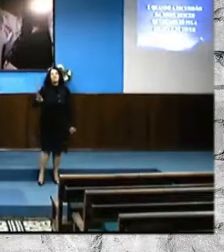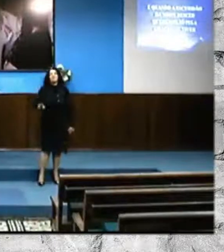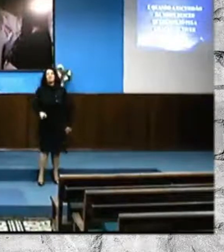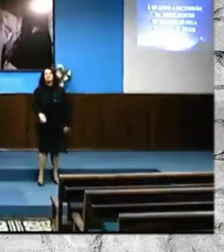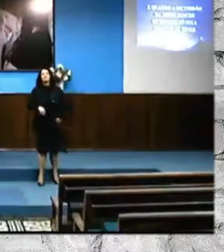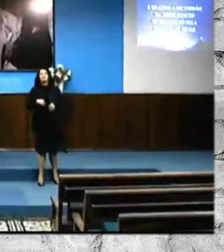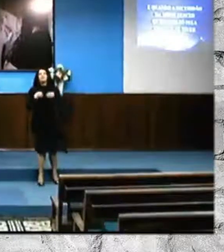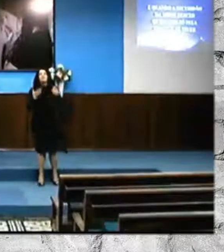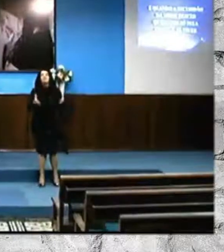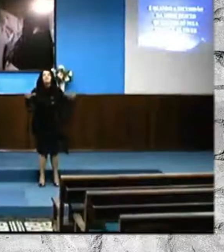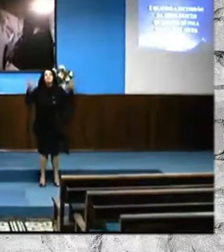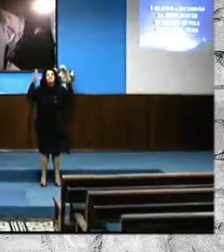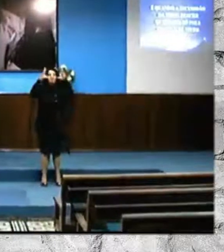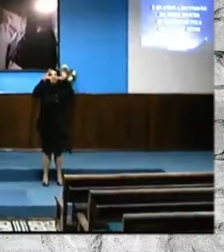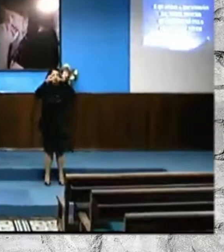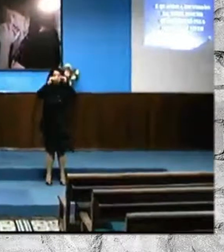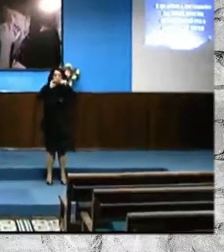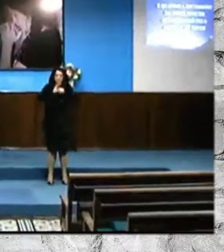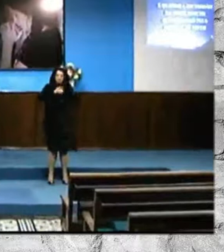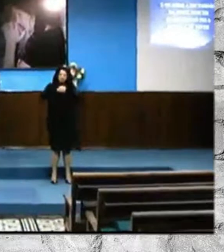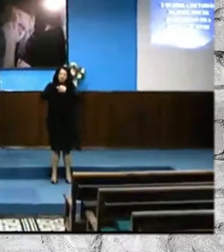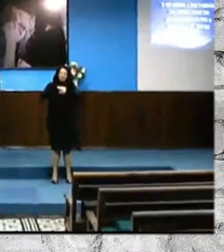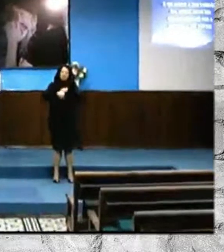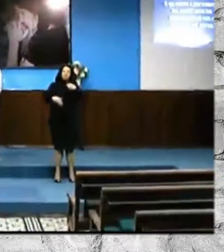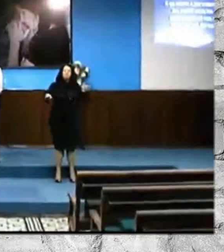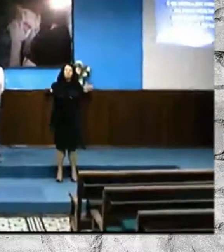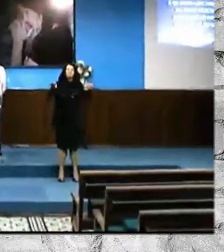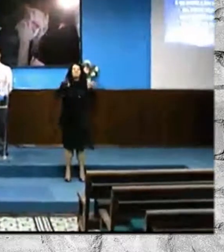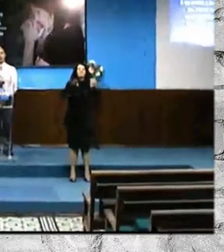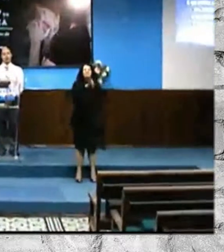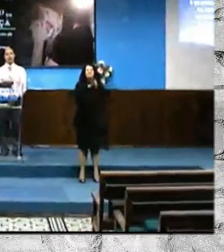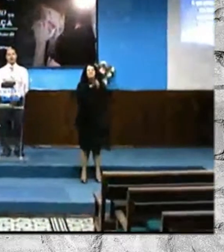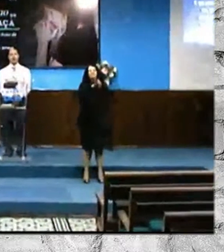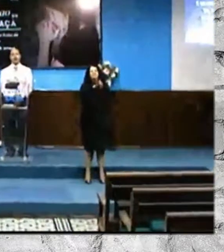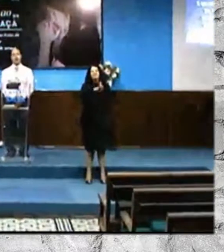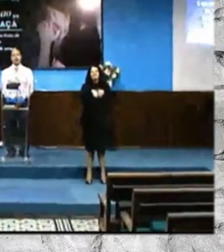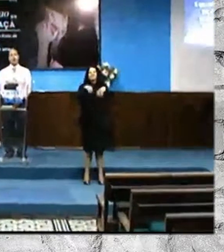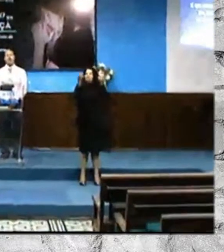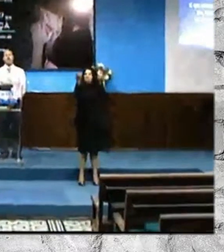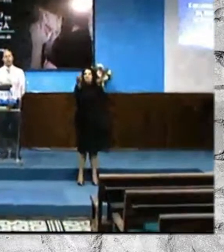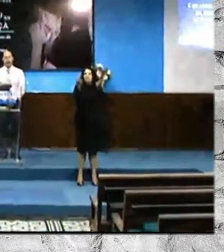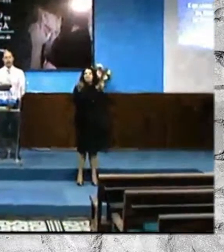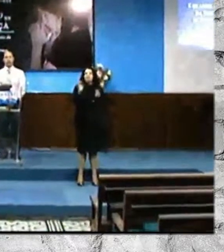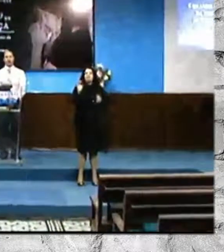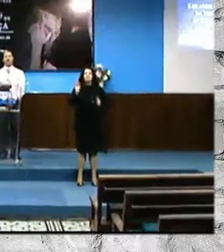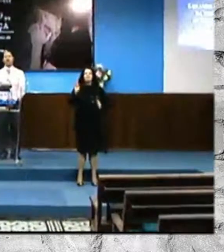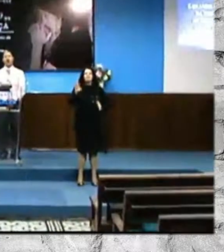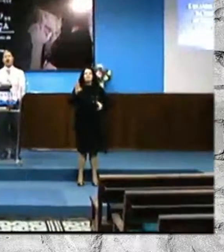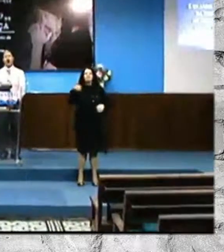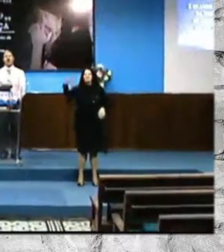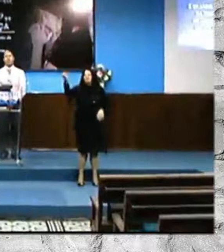E quando a escuridão da noite descer,